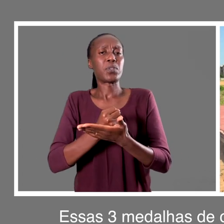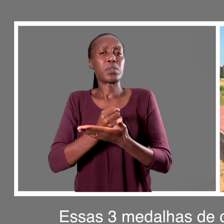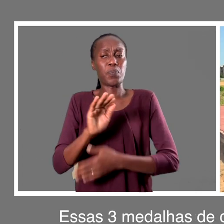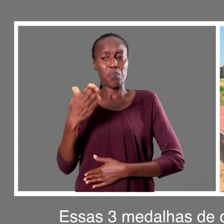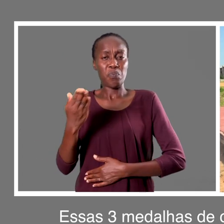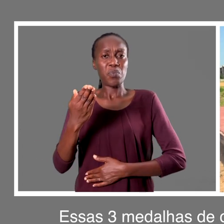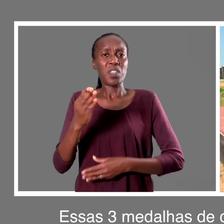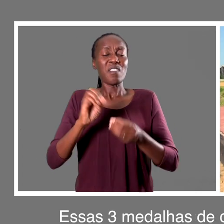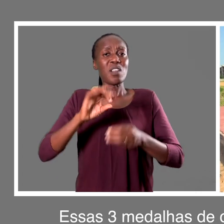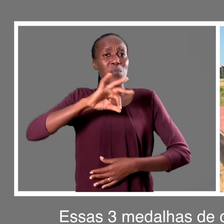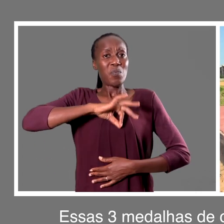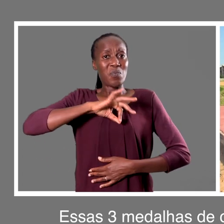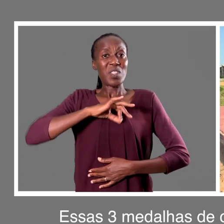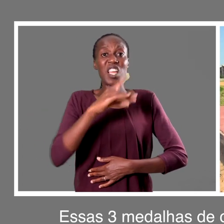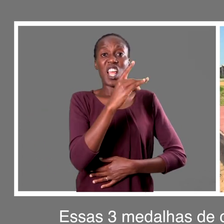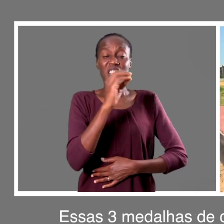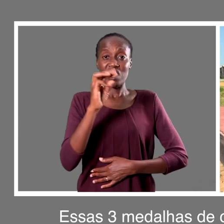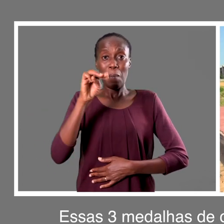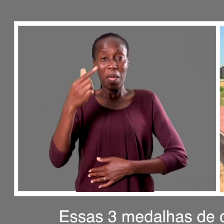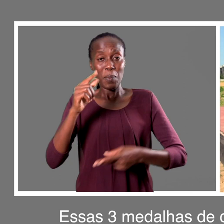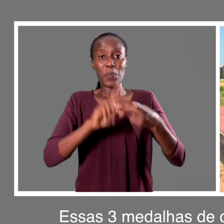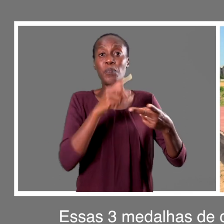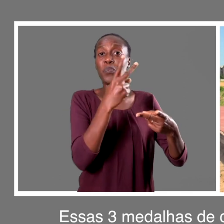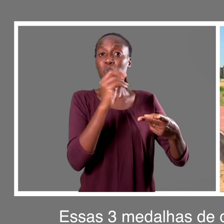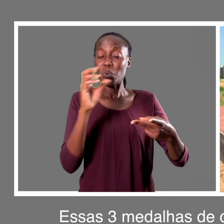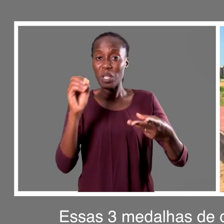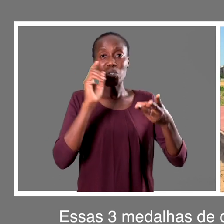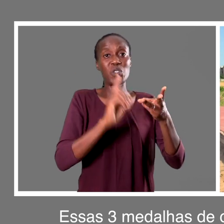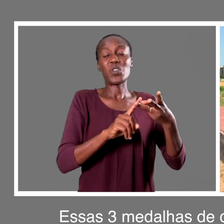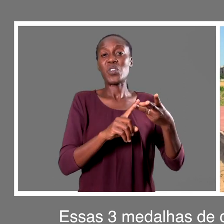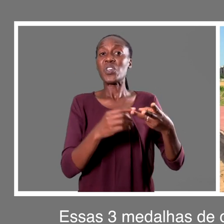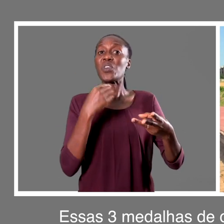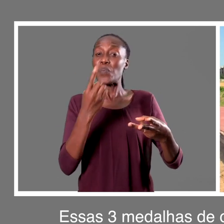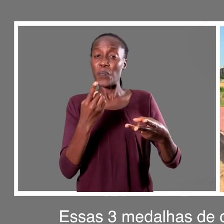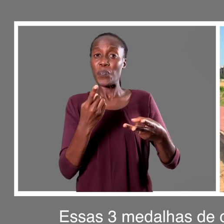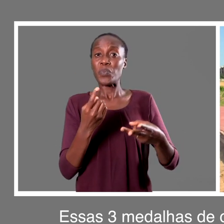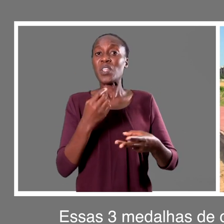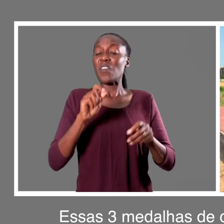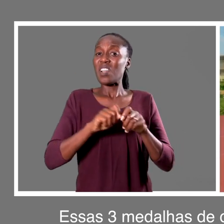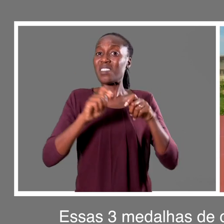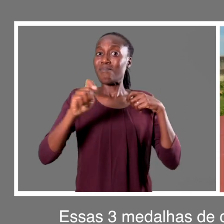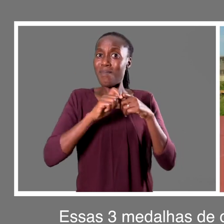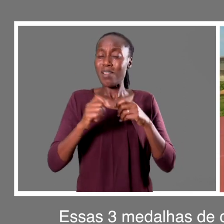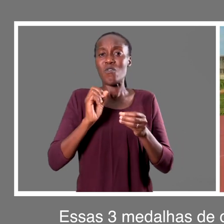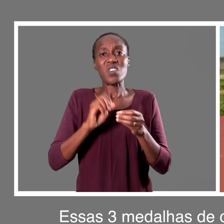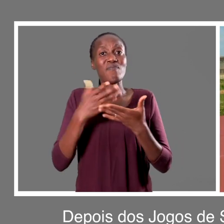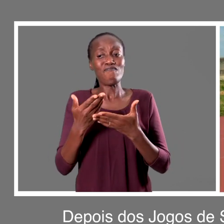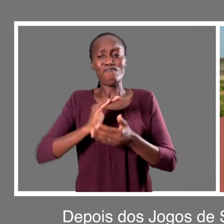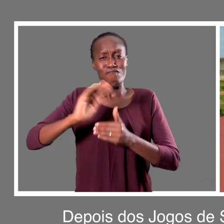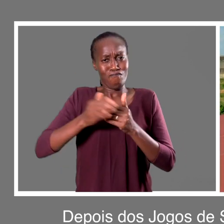essas 3 medalhas de ouro que ela conseguiu conquistar foram medalhas da especialidade dos 100 metros, 200 e 400